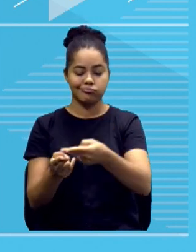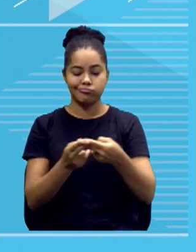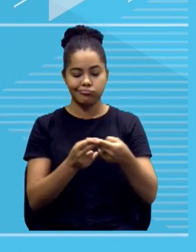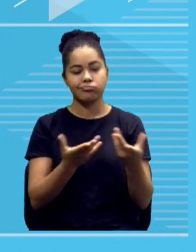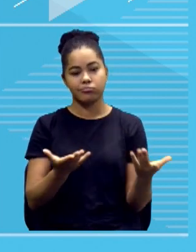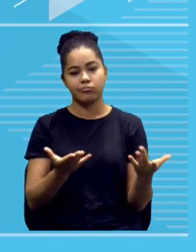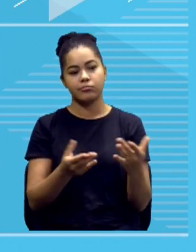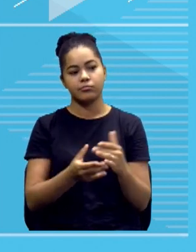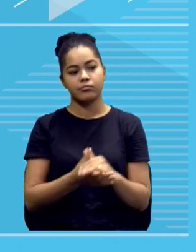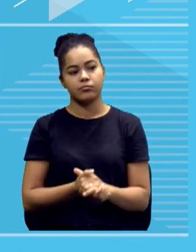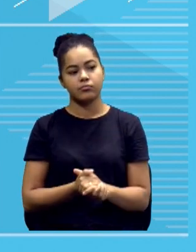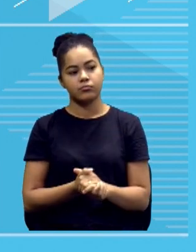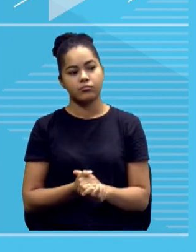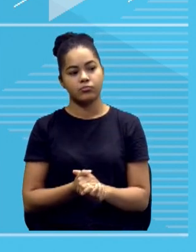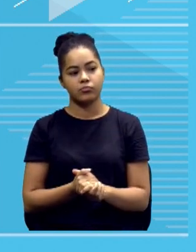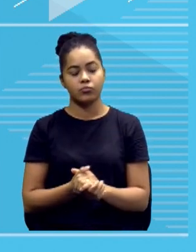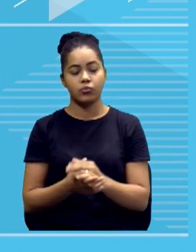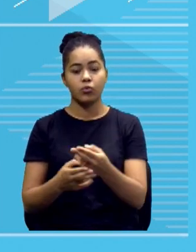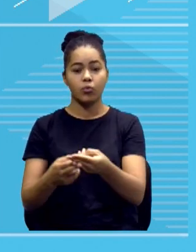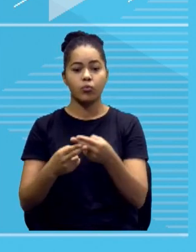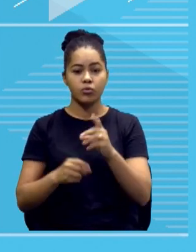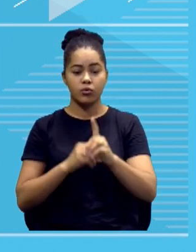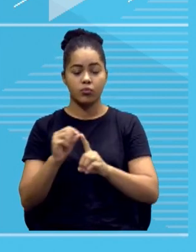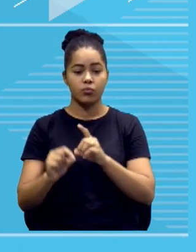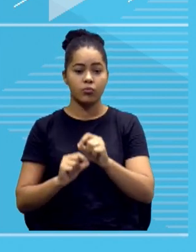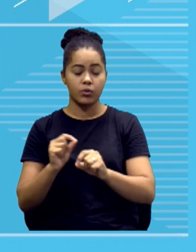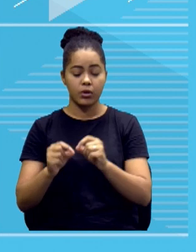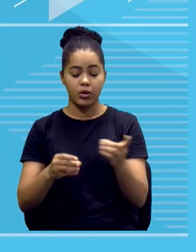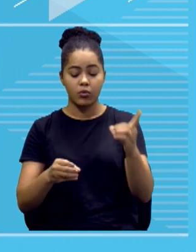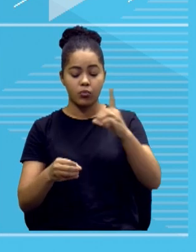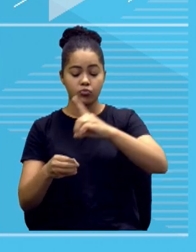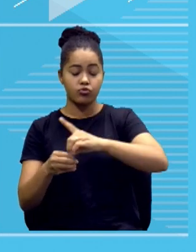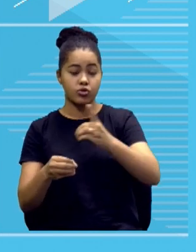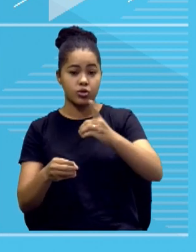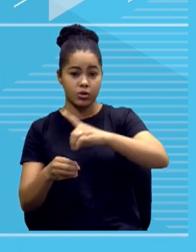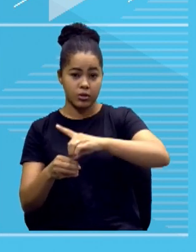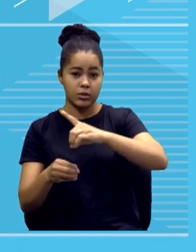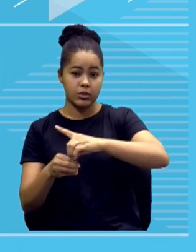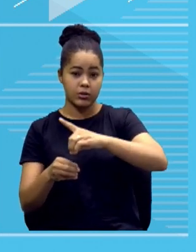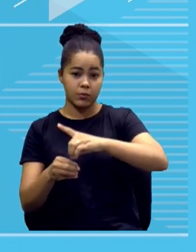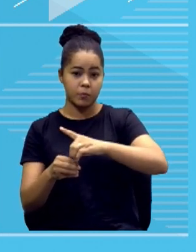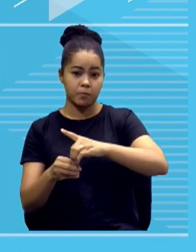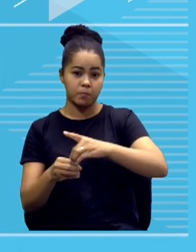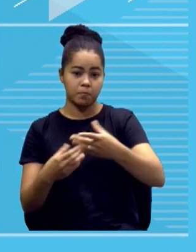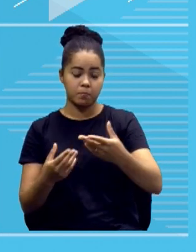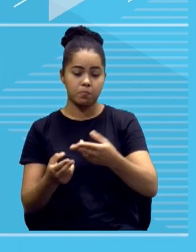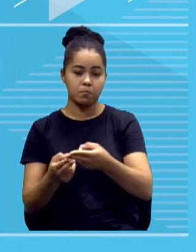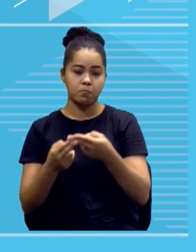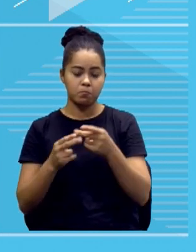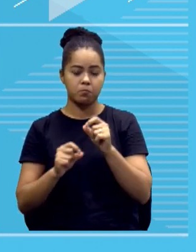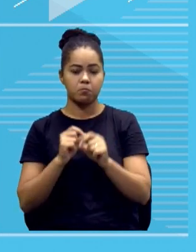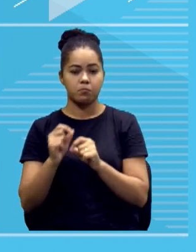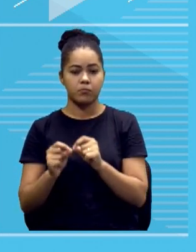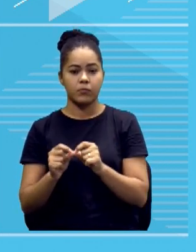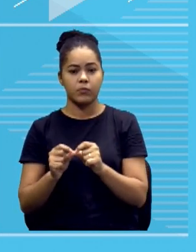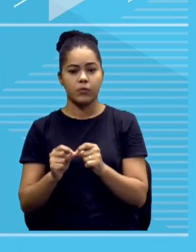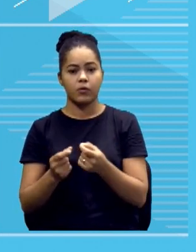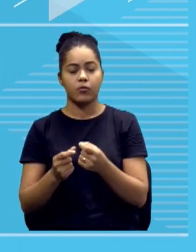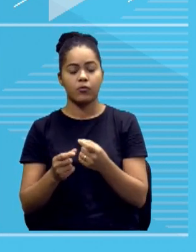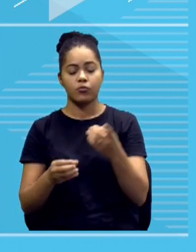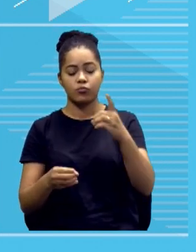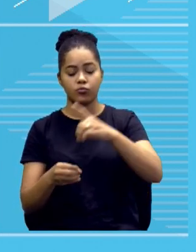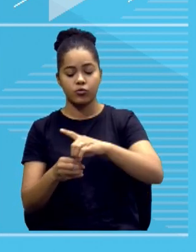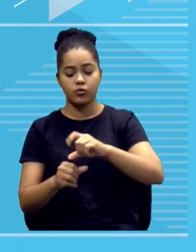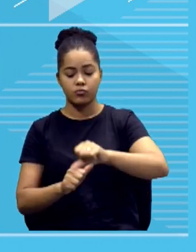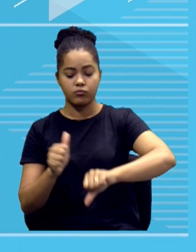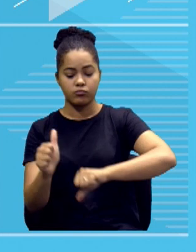geradores são geradores a diesel, certo? Você bota o combustível dentro dele e ele usa esse combustível para